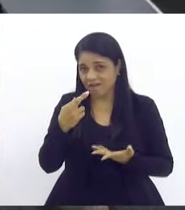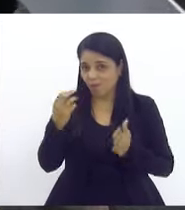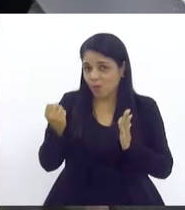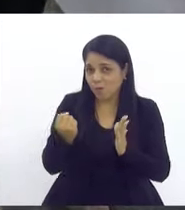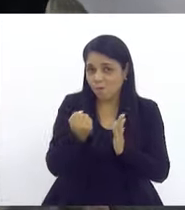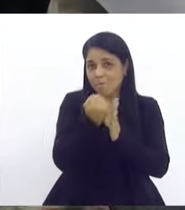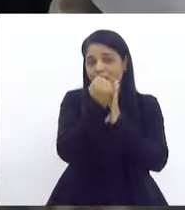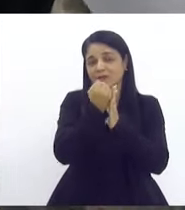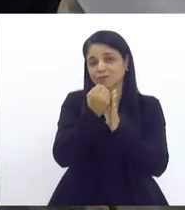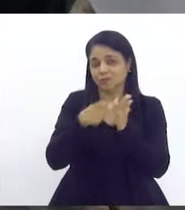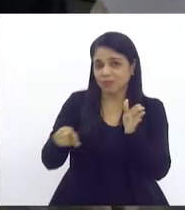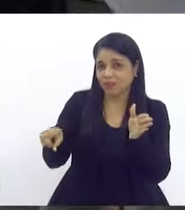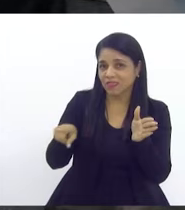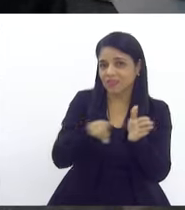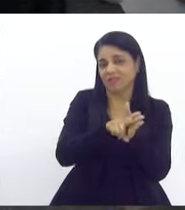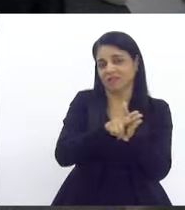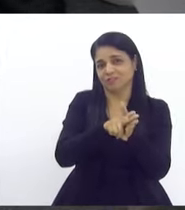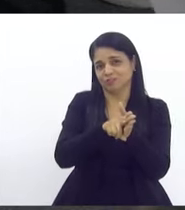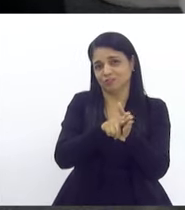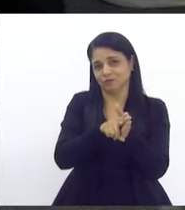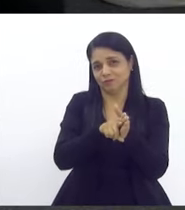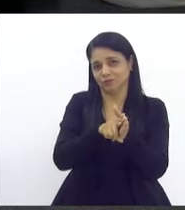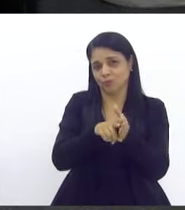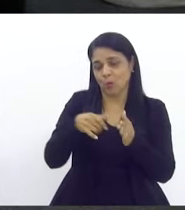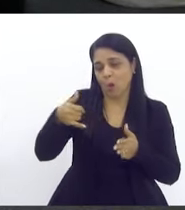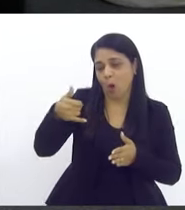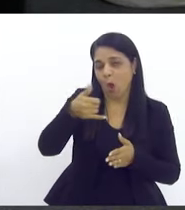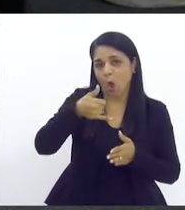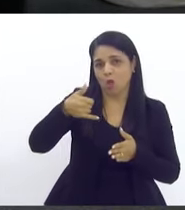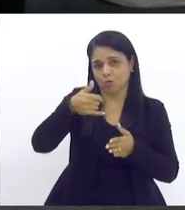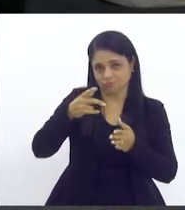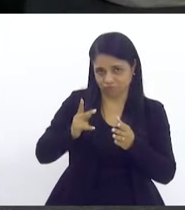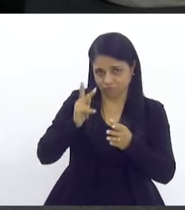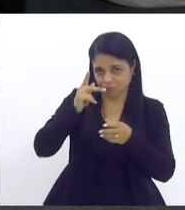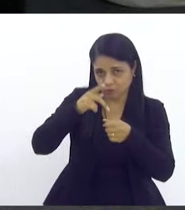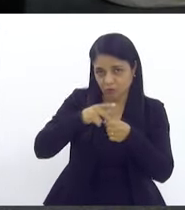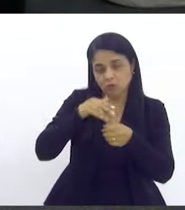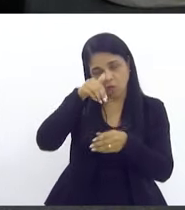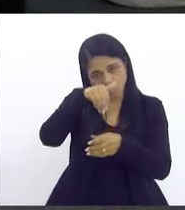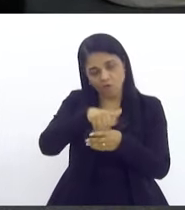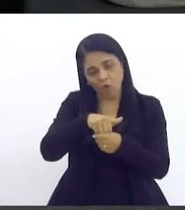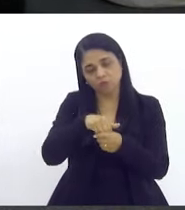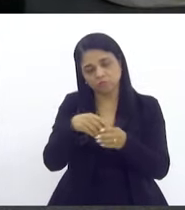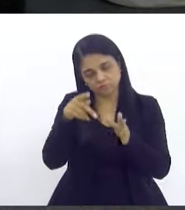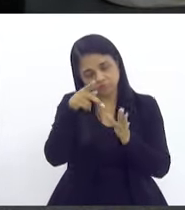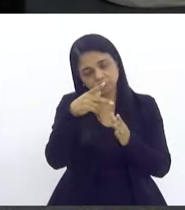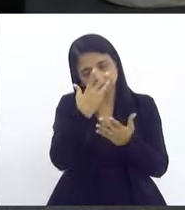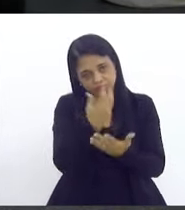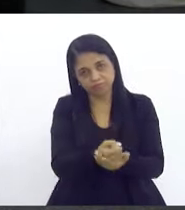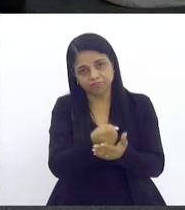impacto negativo do óleo derramado. Portanto, o voto é completamente favorável ao projeto.